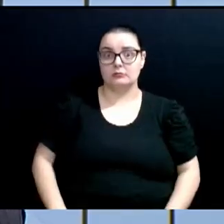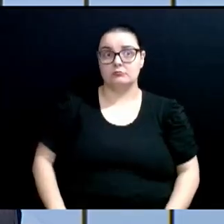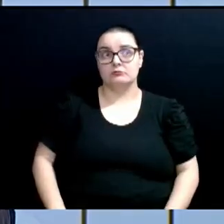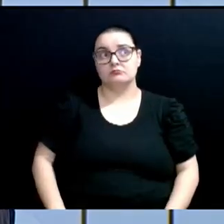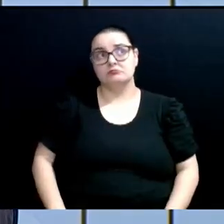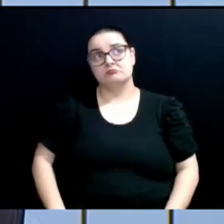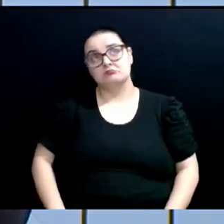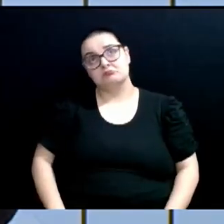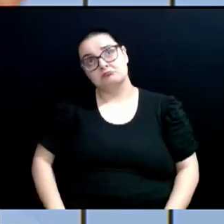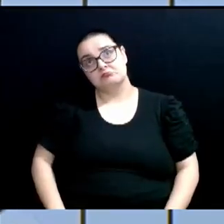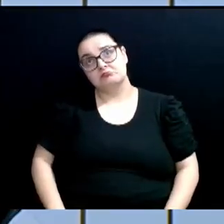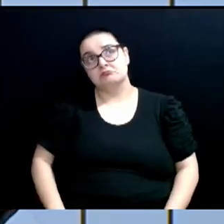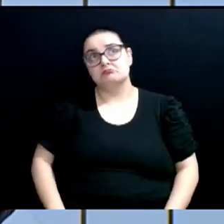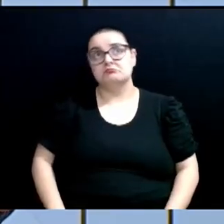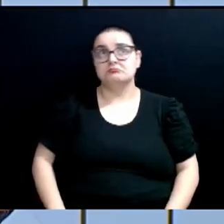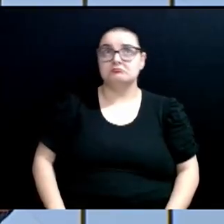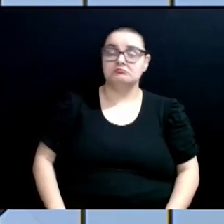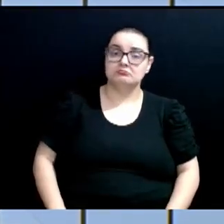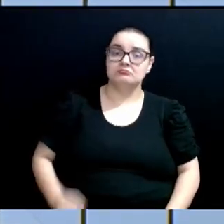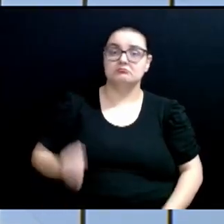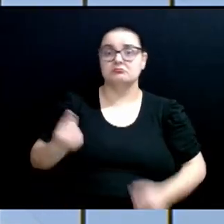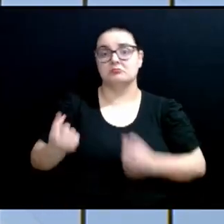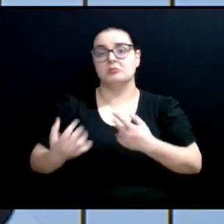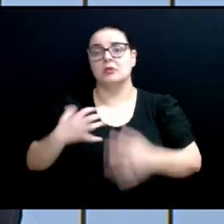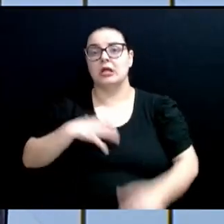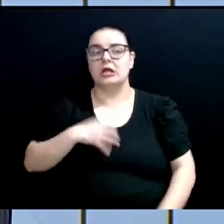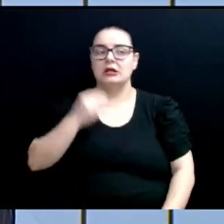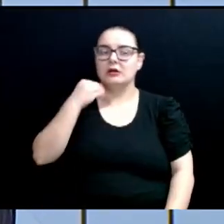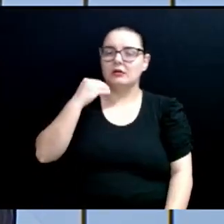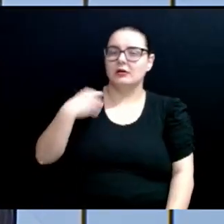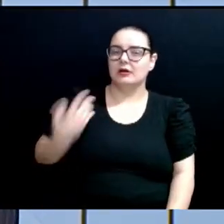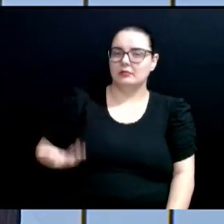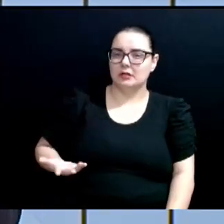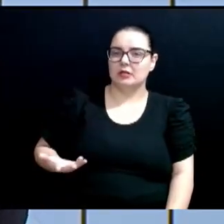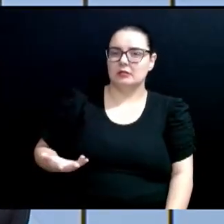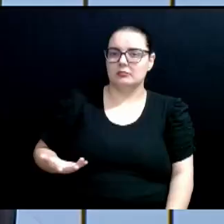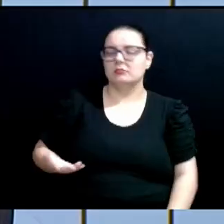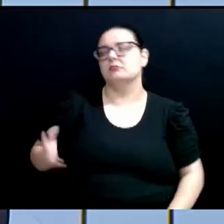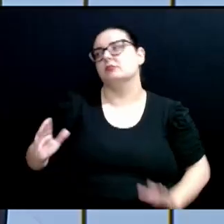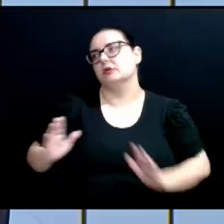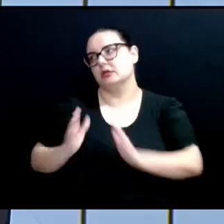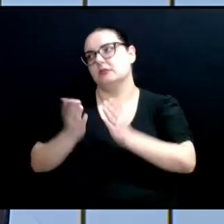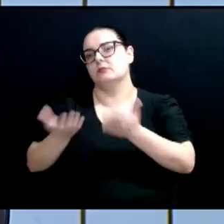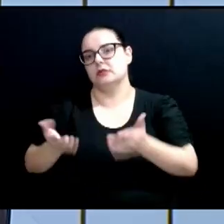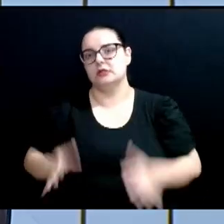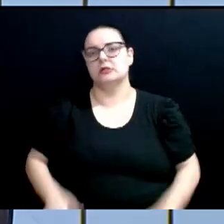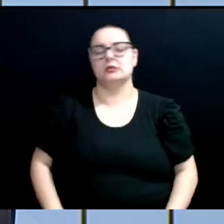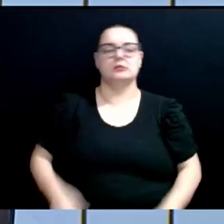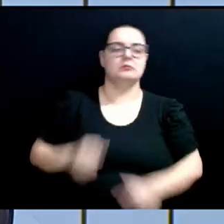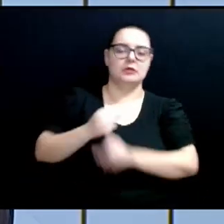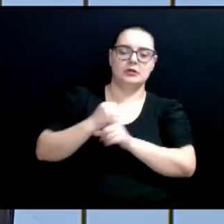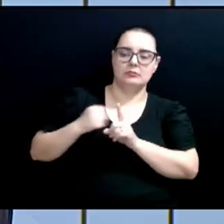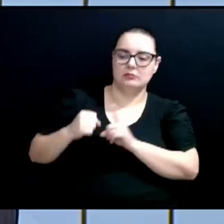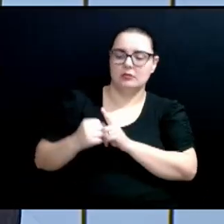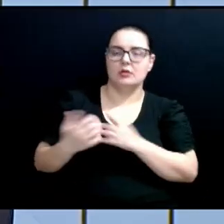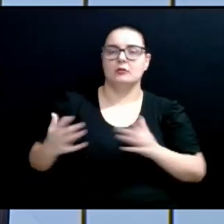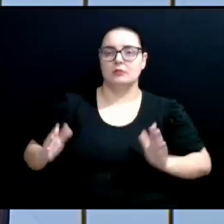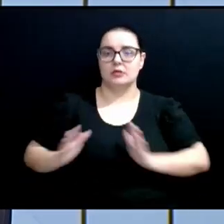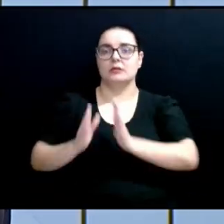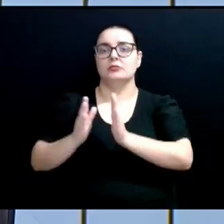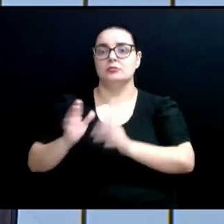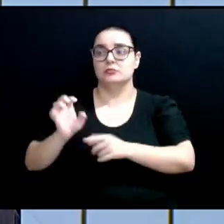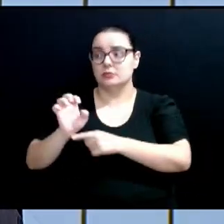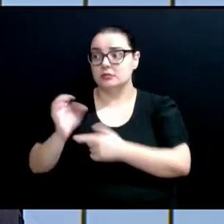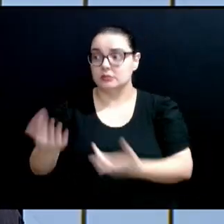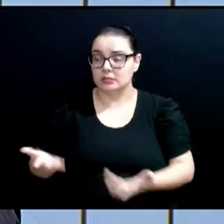de certa maneira, fica fragilizado perante a sociedade, perante o Estado e, muitas